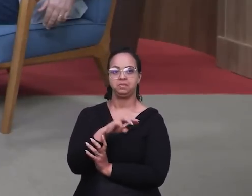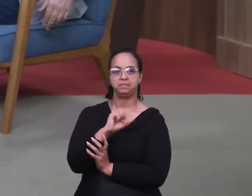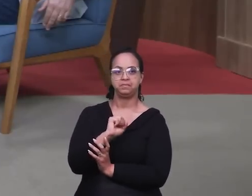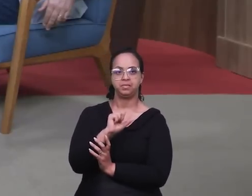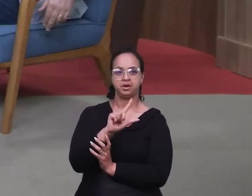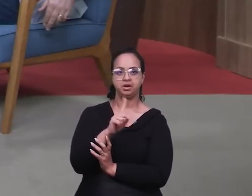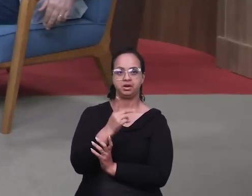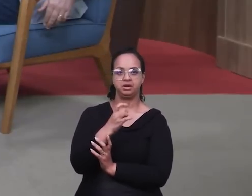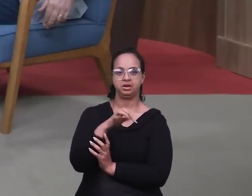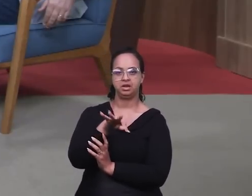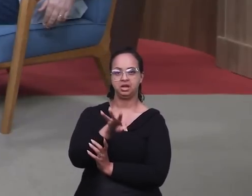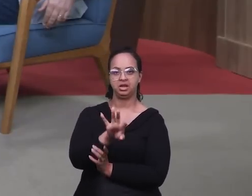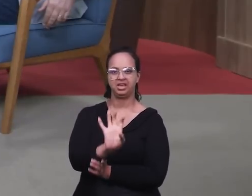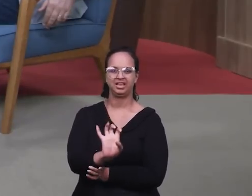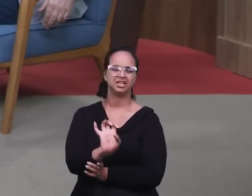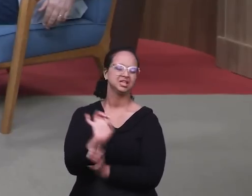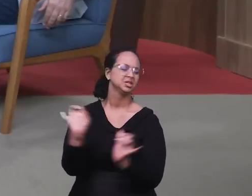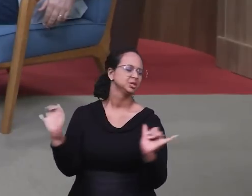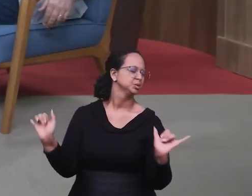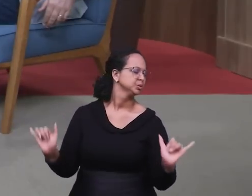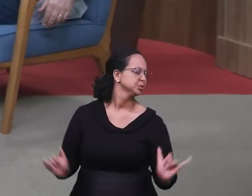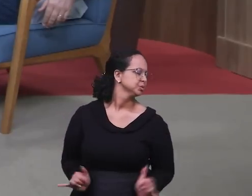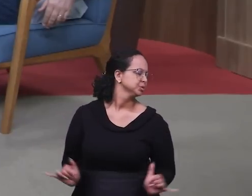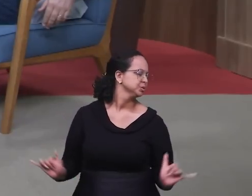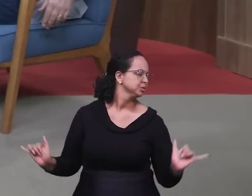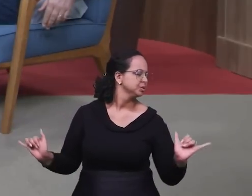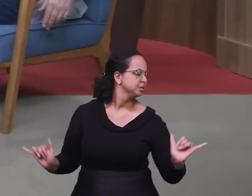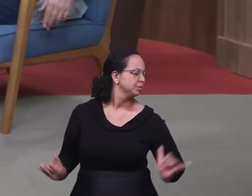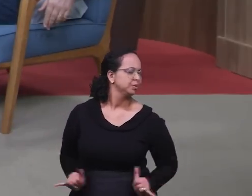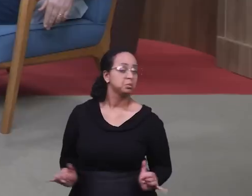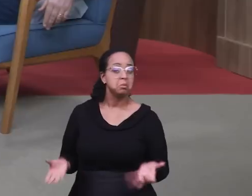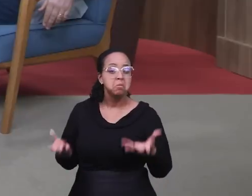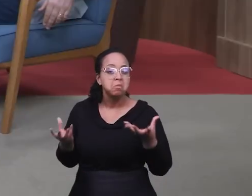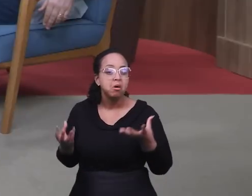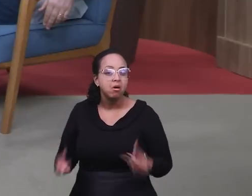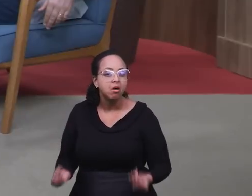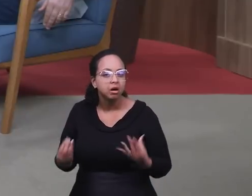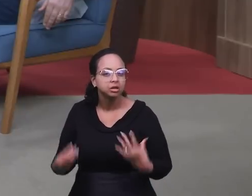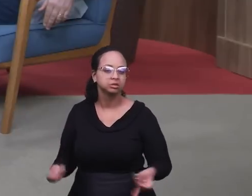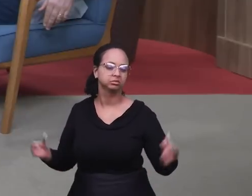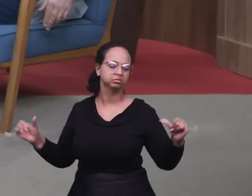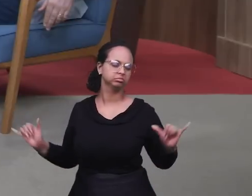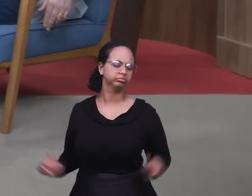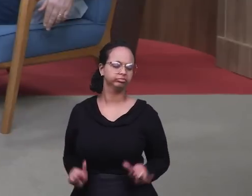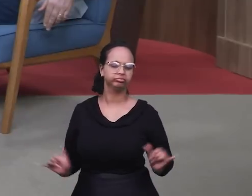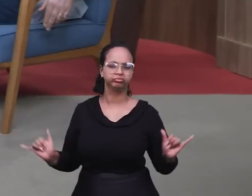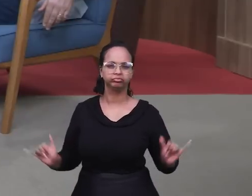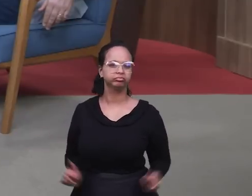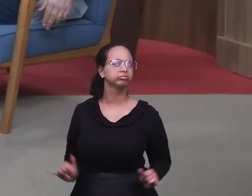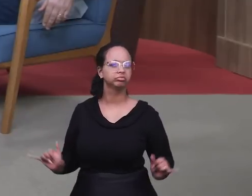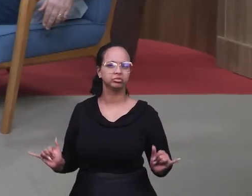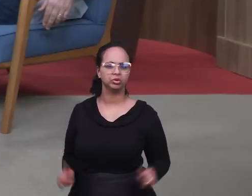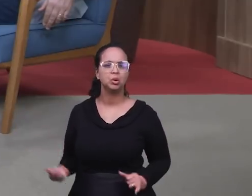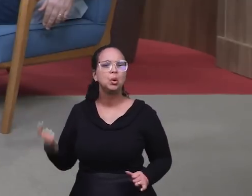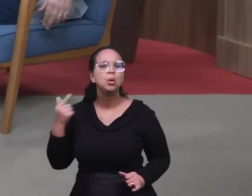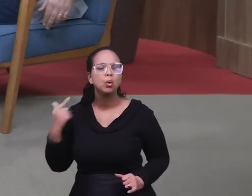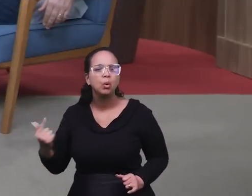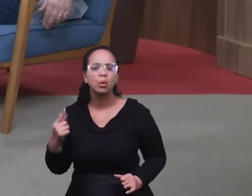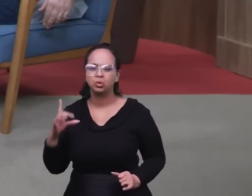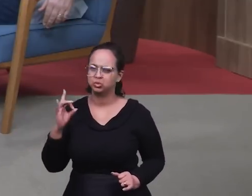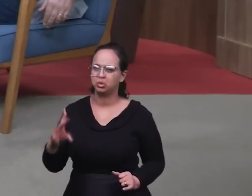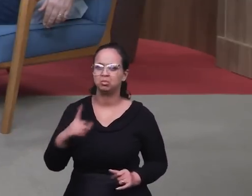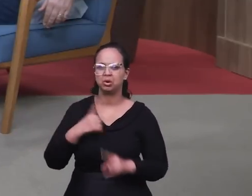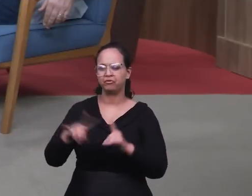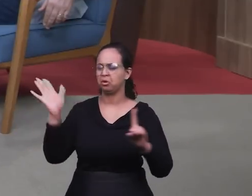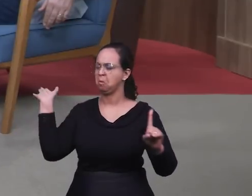Então, Josias, era um conjunto de sofrimentos. Isso. Não foi um sofrimento só da cruz,